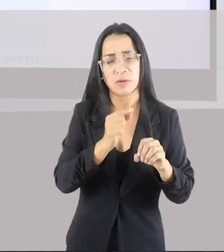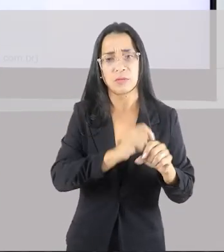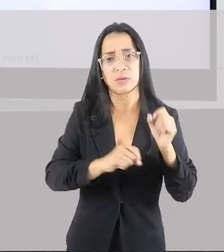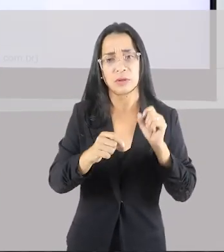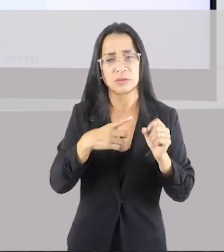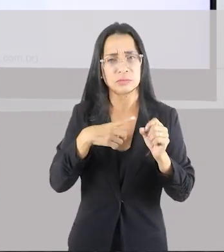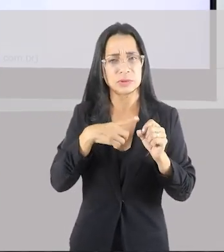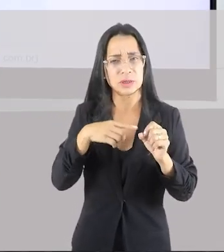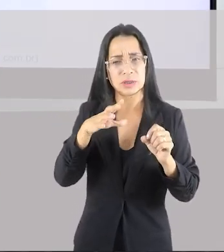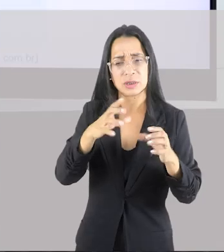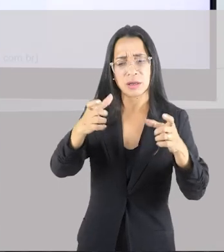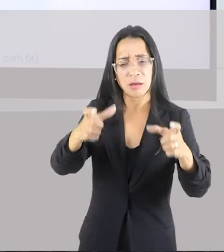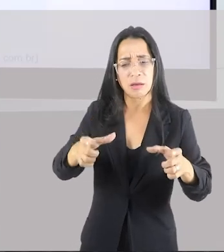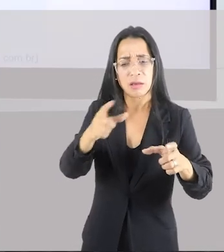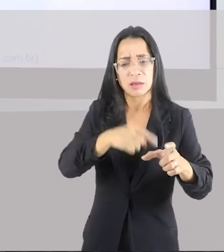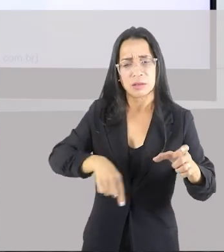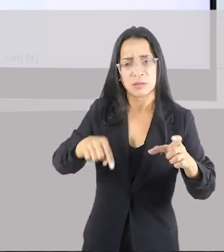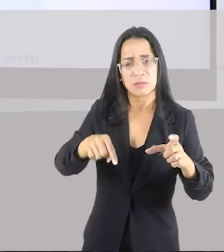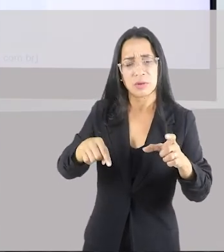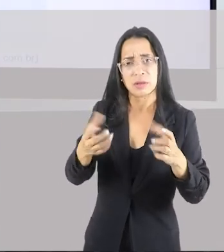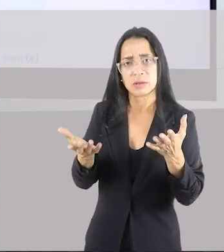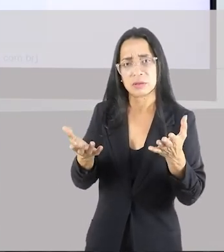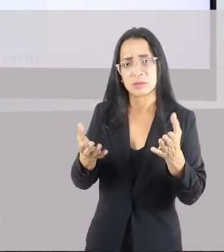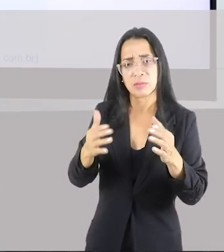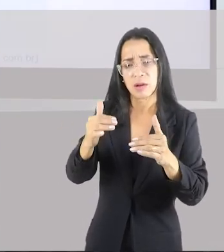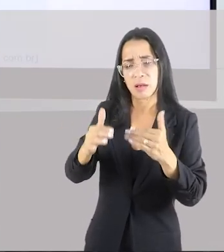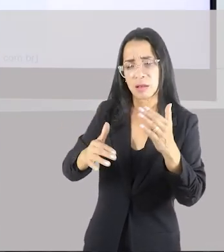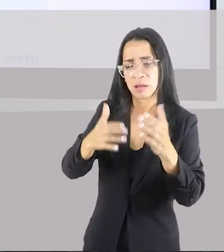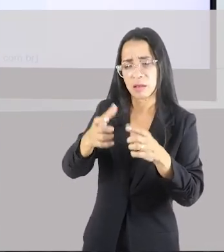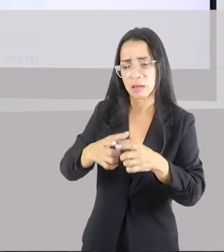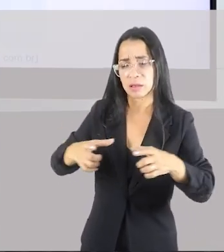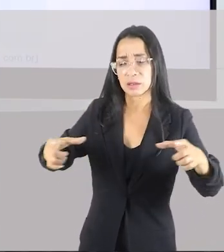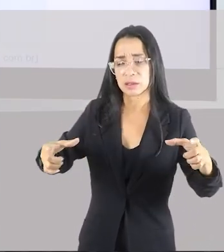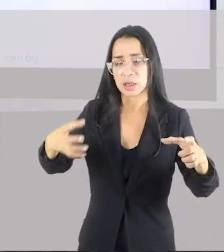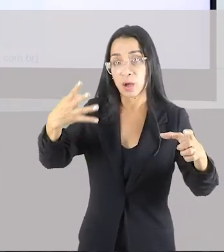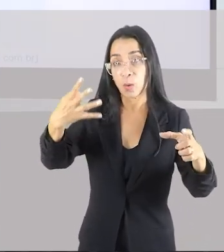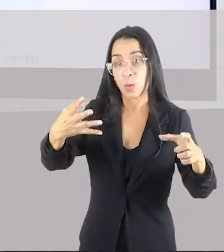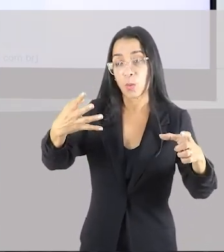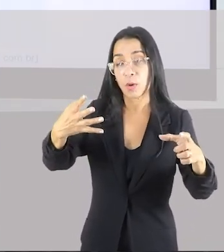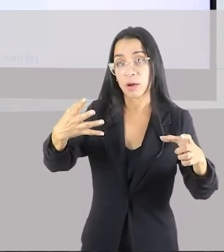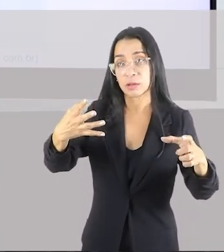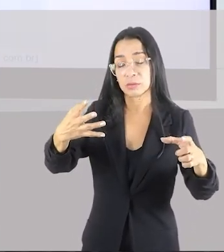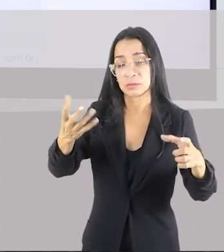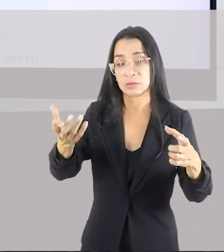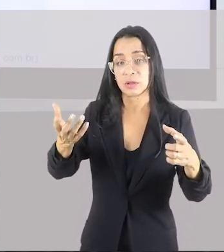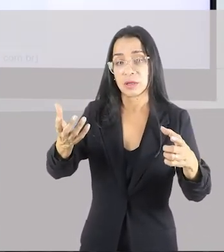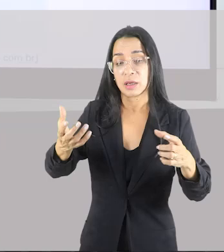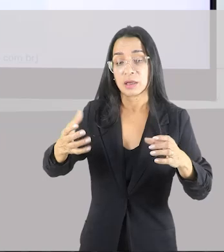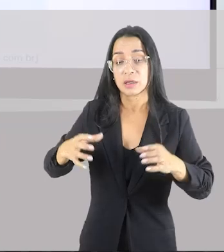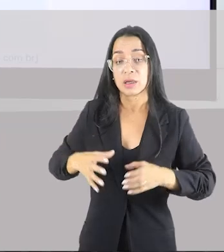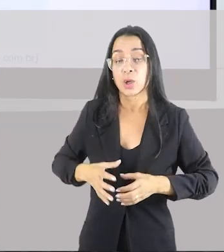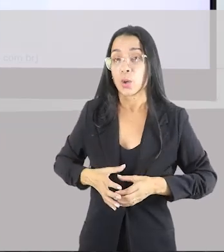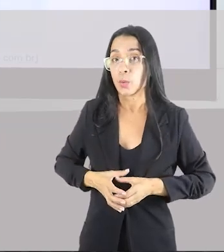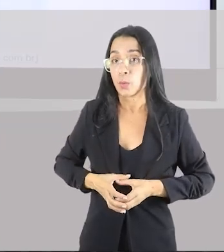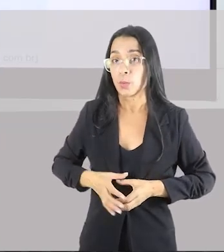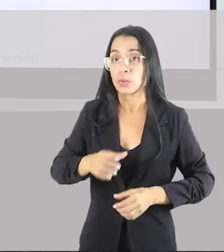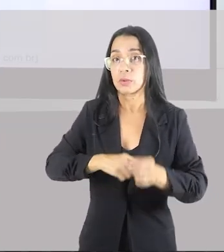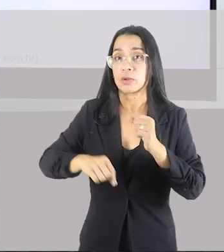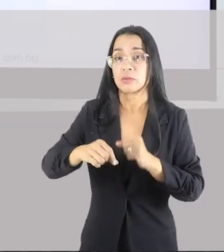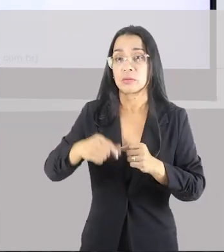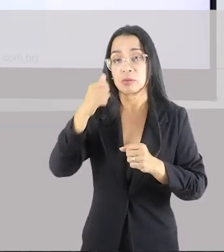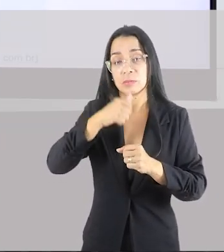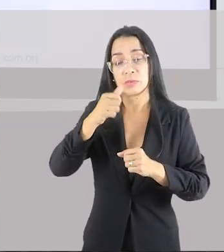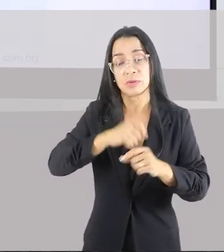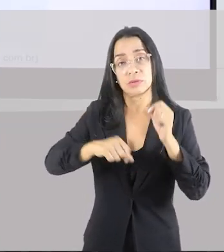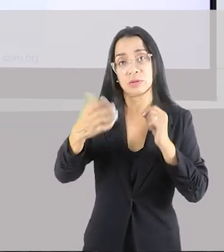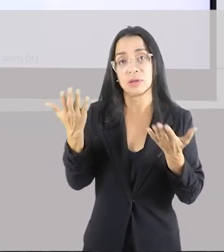se teria espaço, né, para crescer ali 4 embriões, né, no útero da mulher, se fossem fecundados? Então a gente entendeu que era